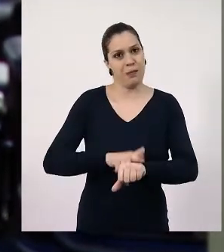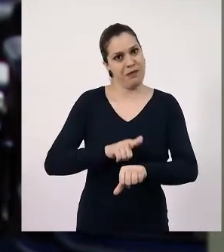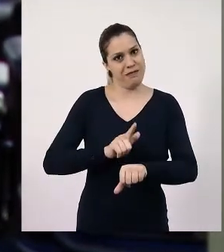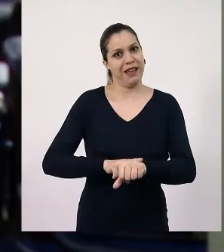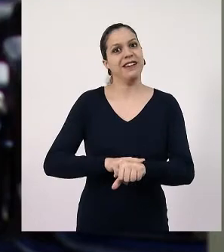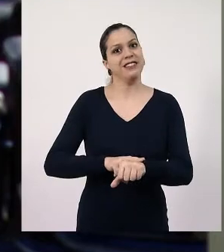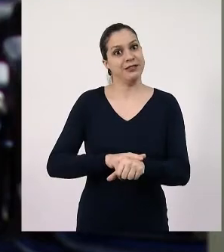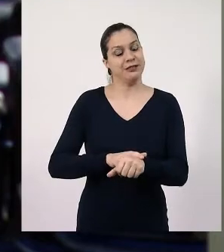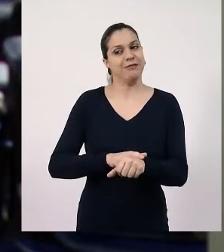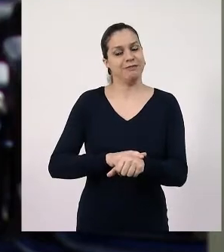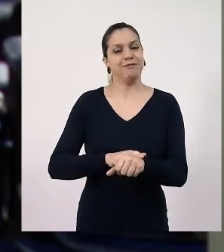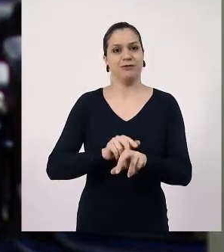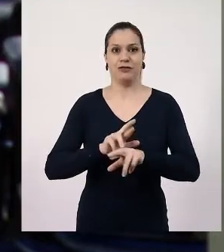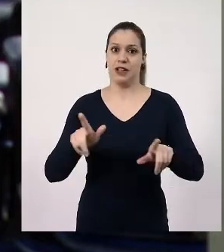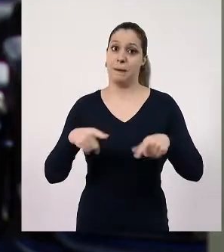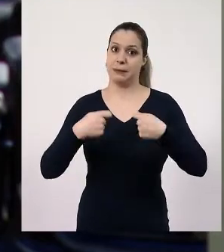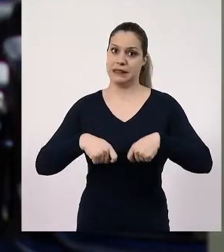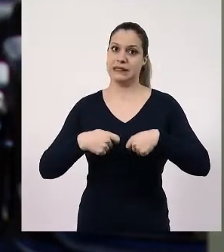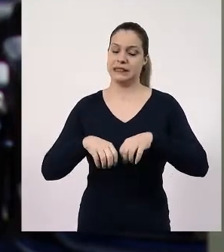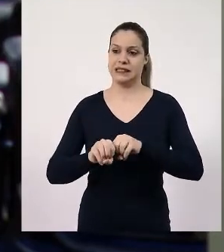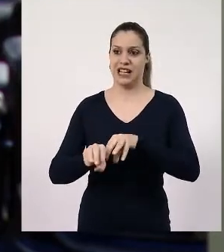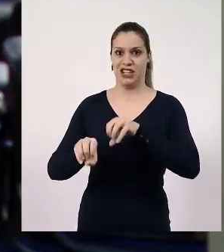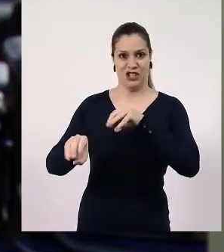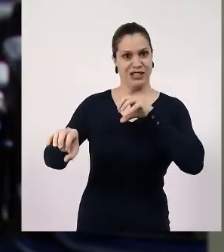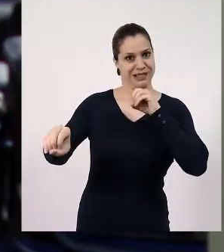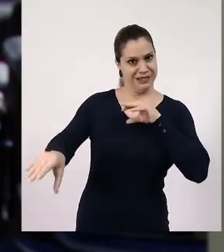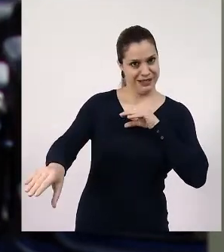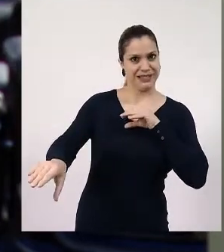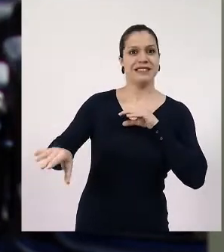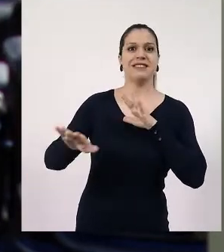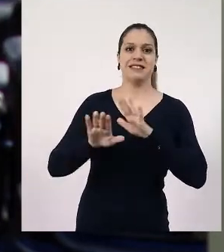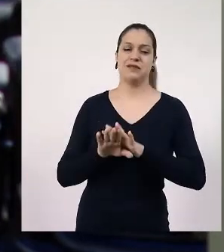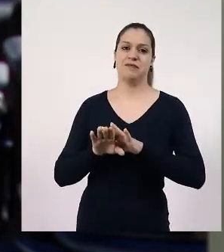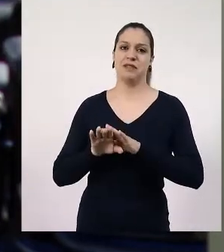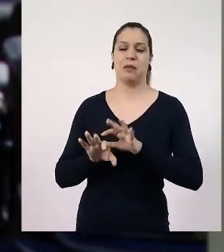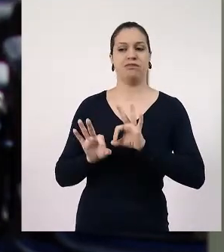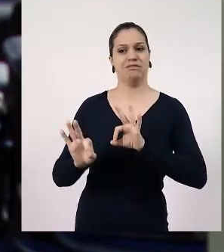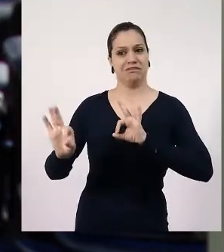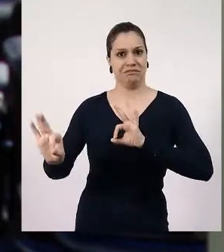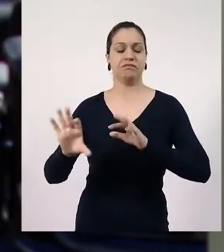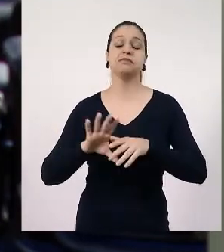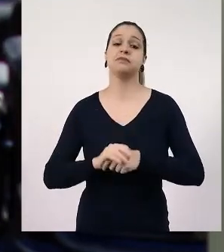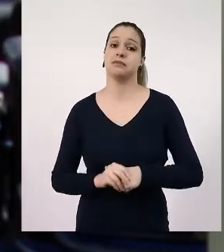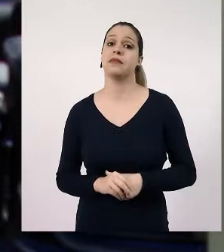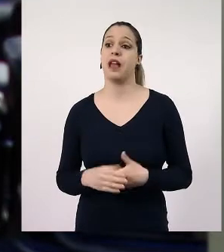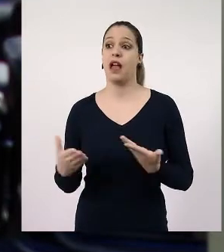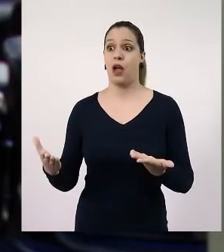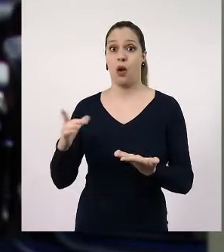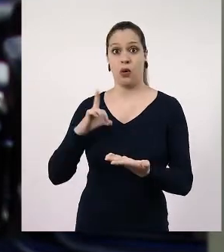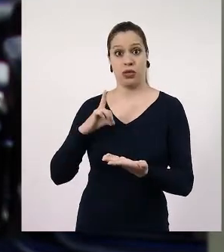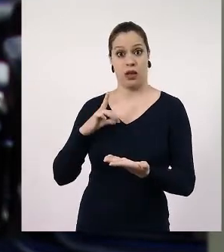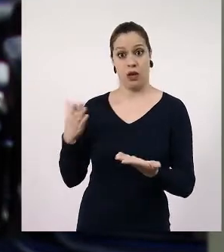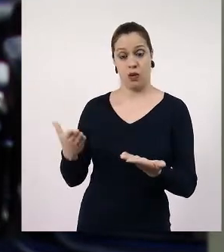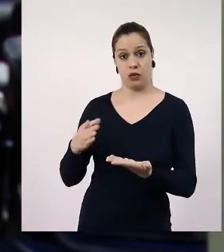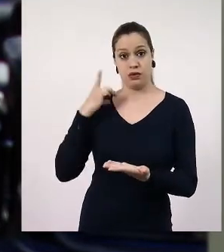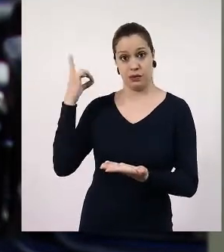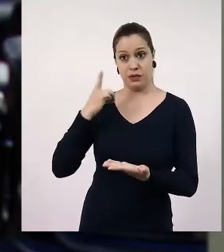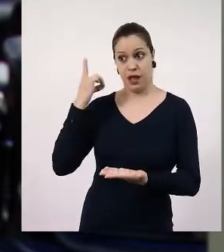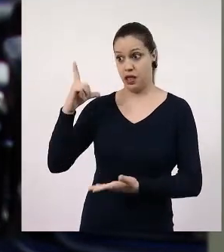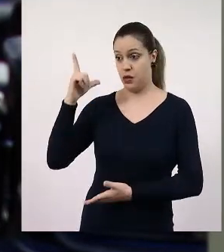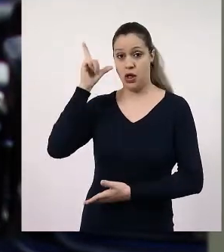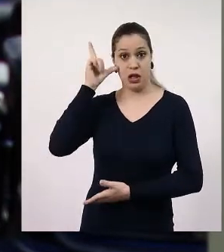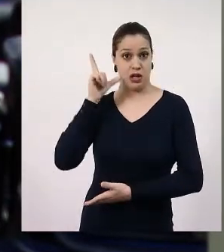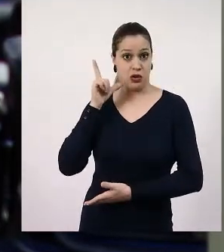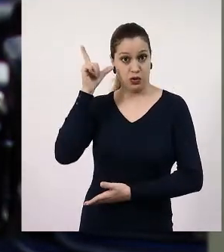exige, que a gente mantenha um pouco a distância. E eu estou aqui com o deputado Lídio Lopes, do Patriota, que é o presidente